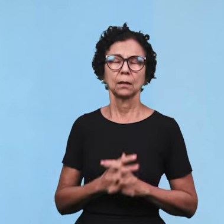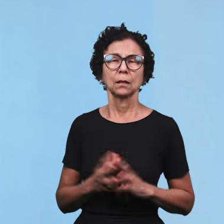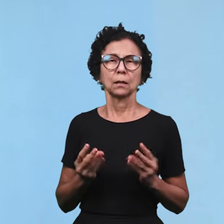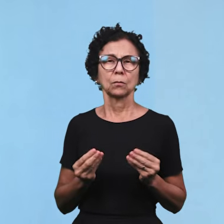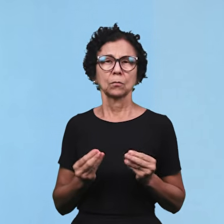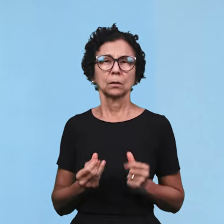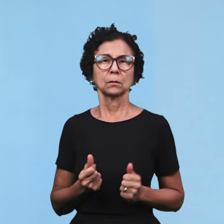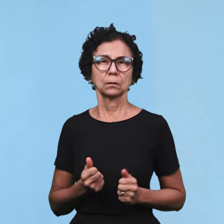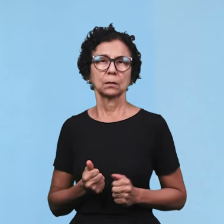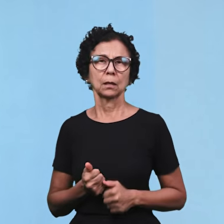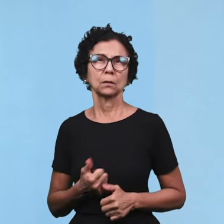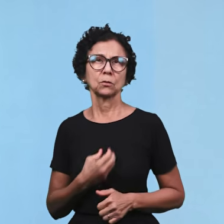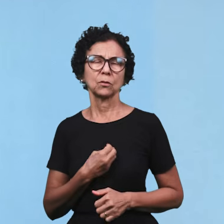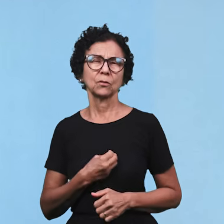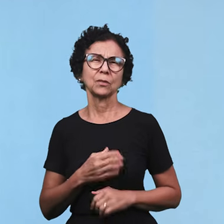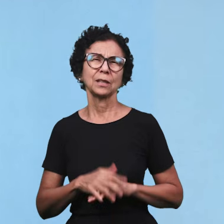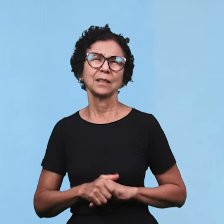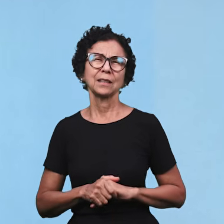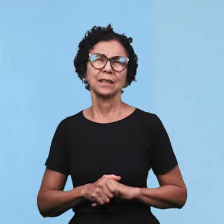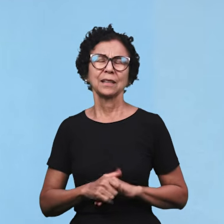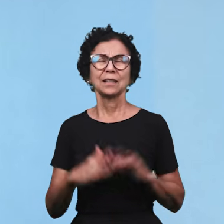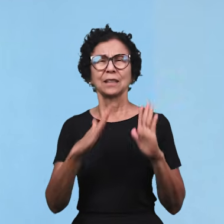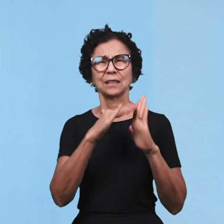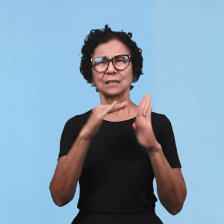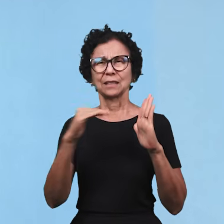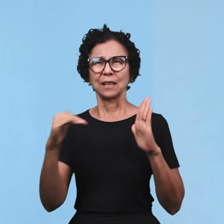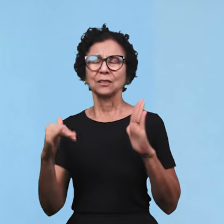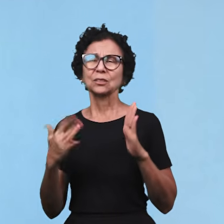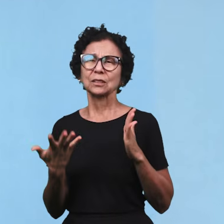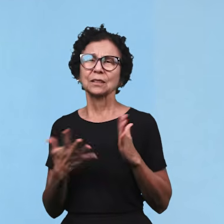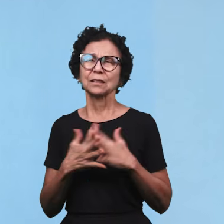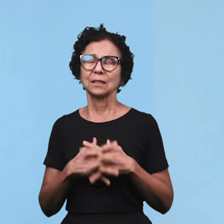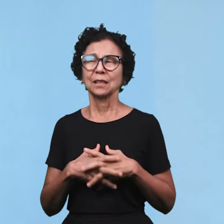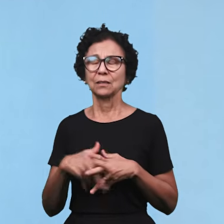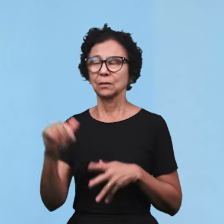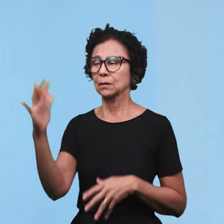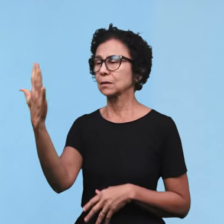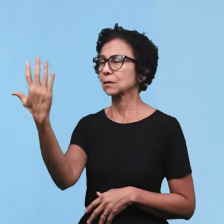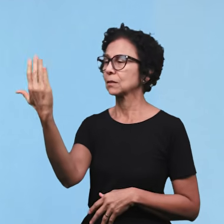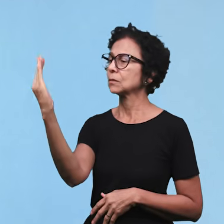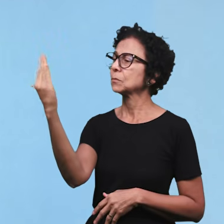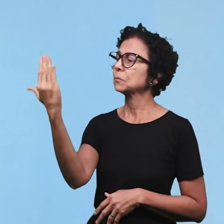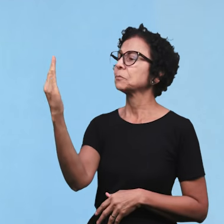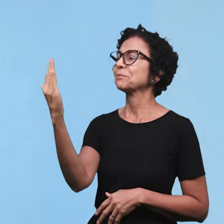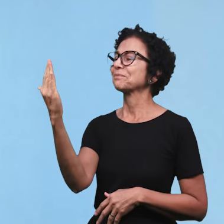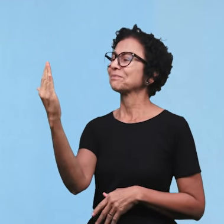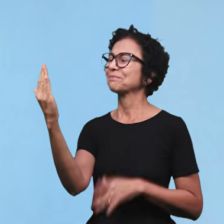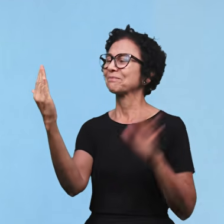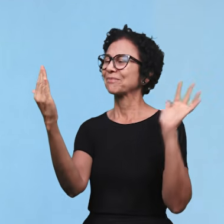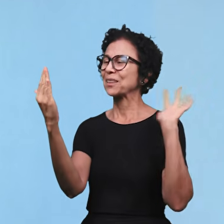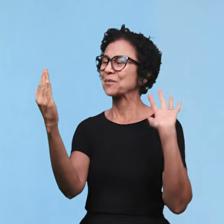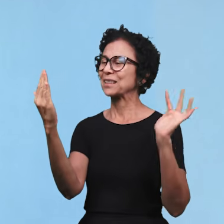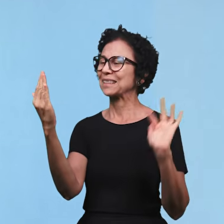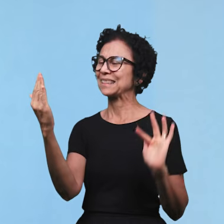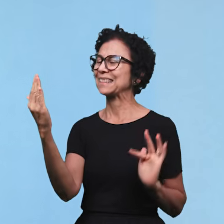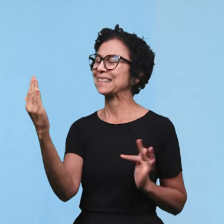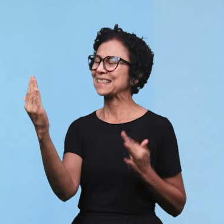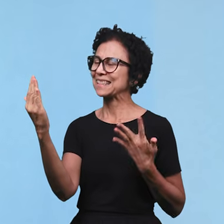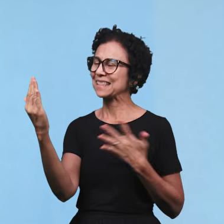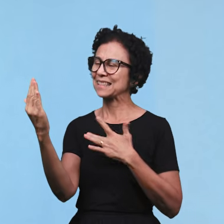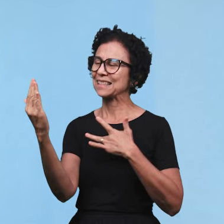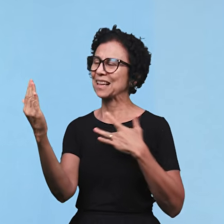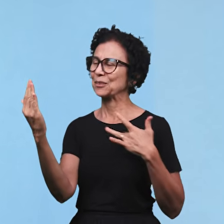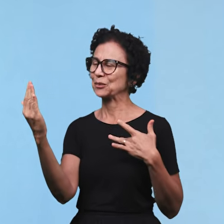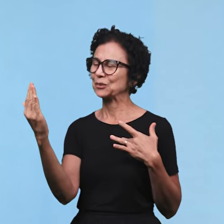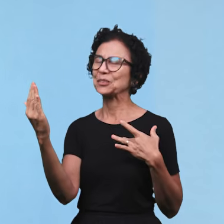que a nossa estética, a nossa aparência, a gente conseguir se olhar no espelho, né, e se sentir feliz, isso traz muita